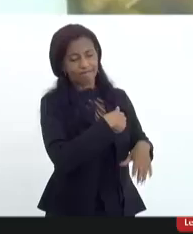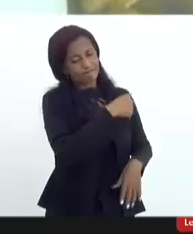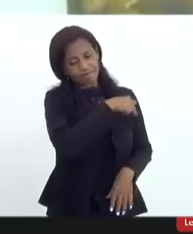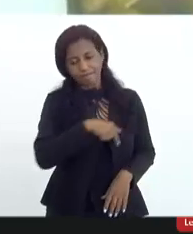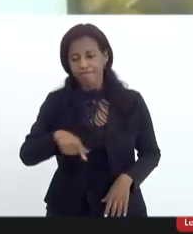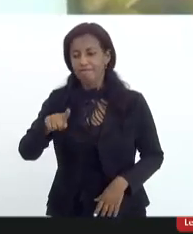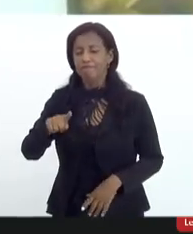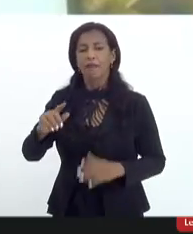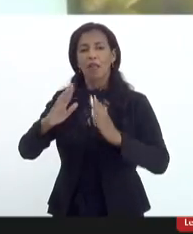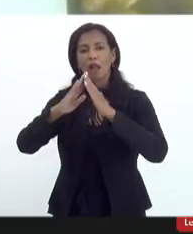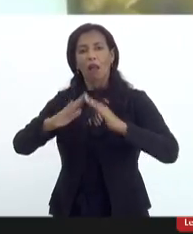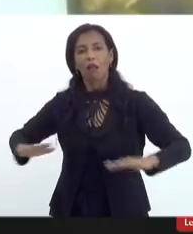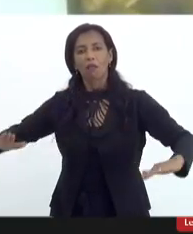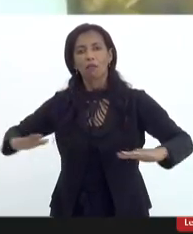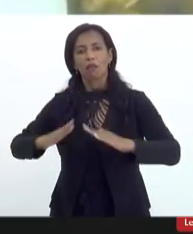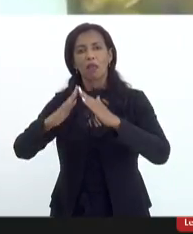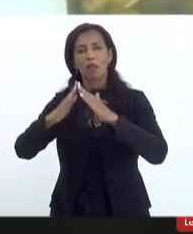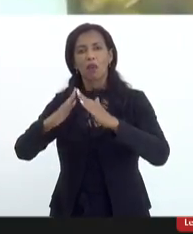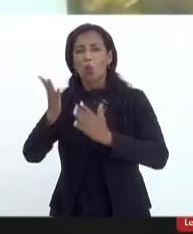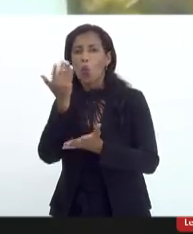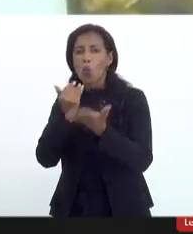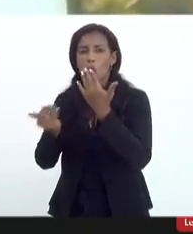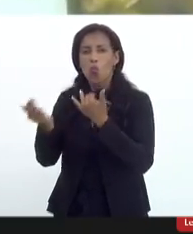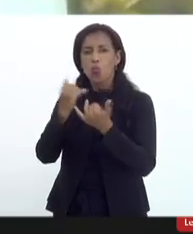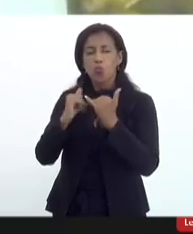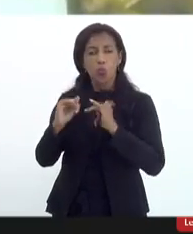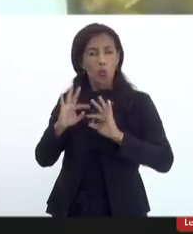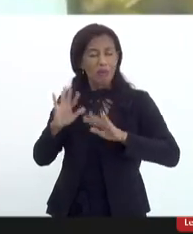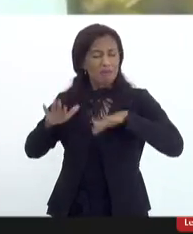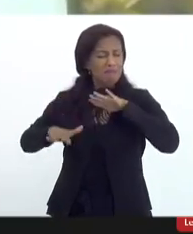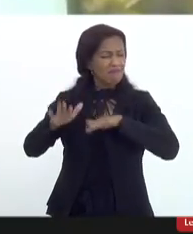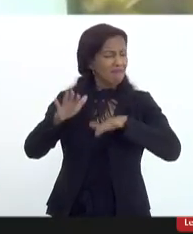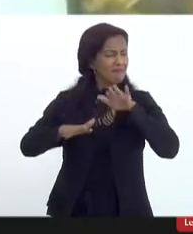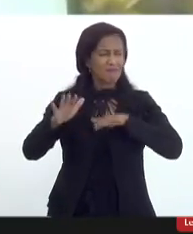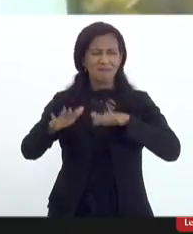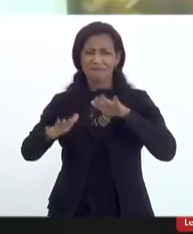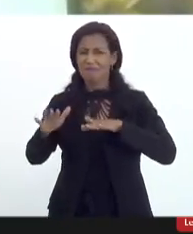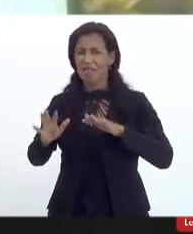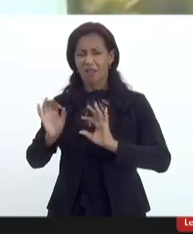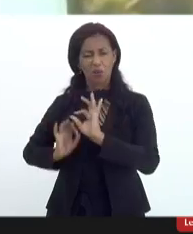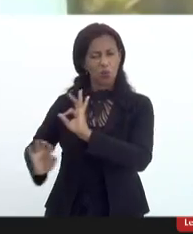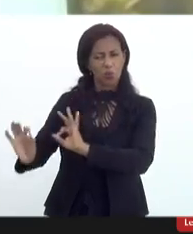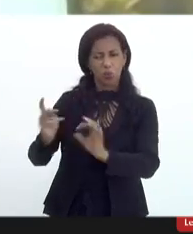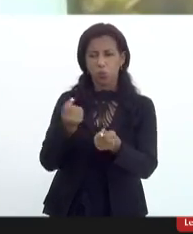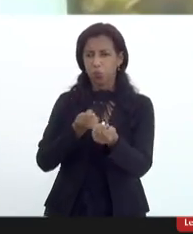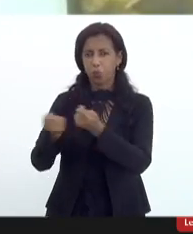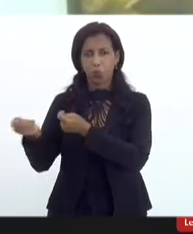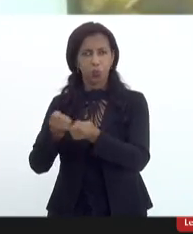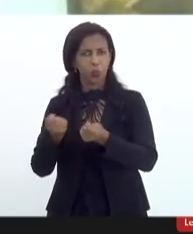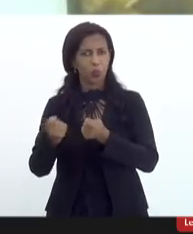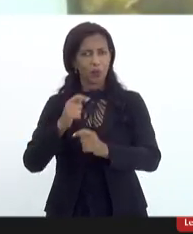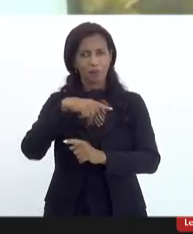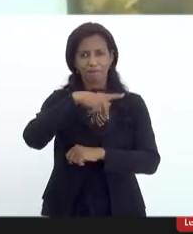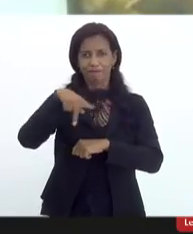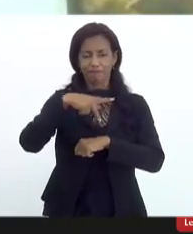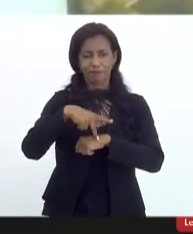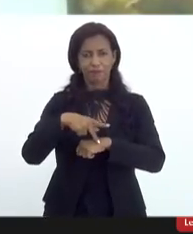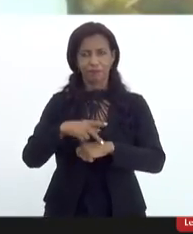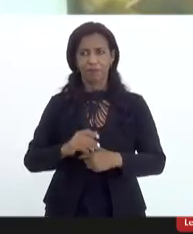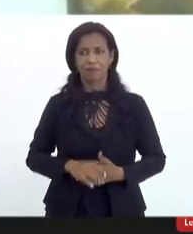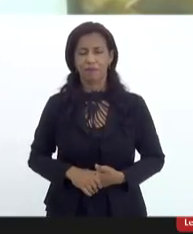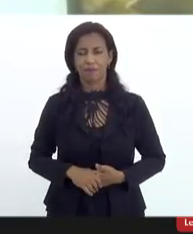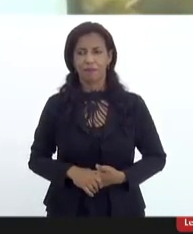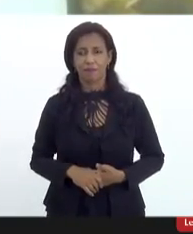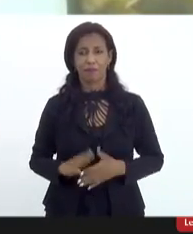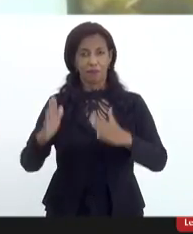no terreiro. Pois todo mundo, independente da condição econômica do país,